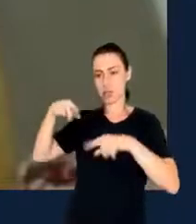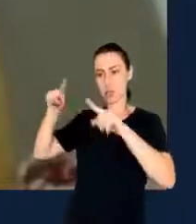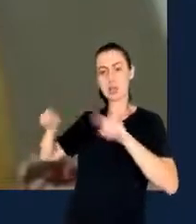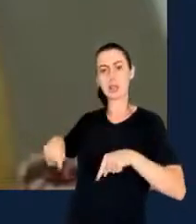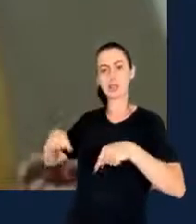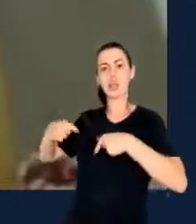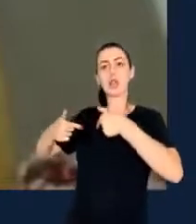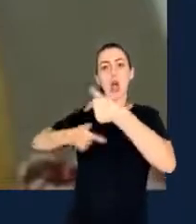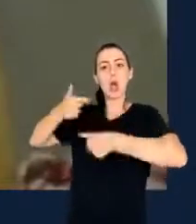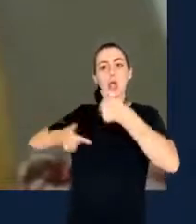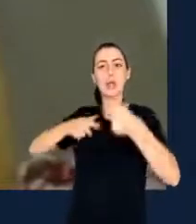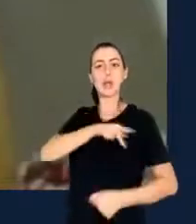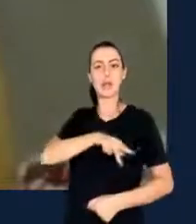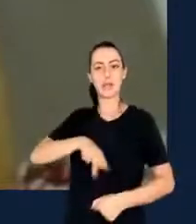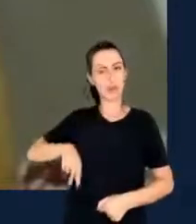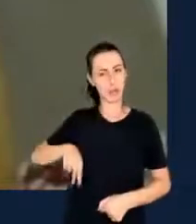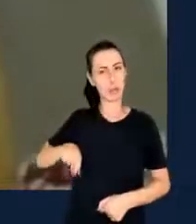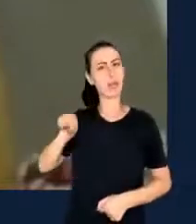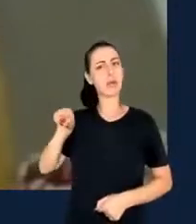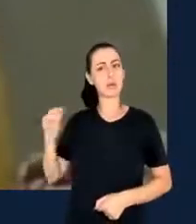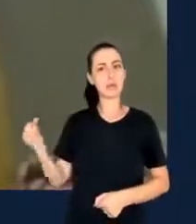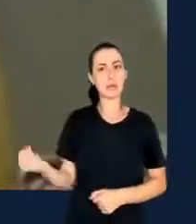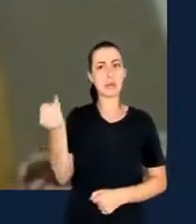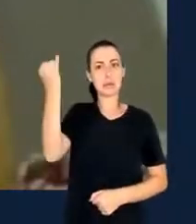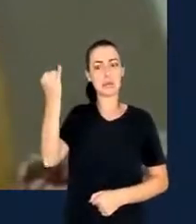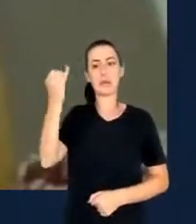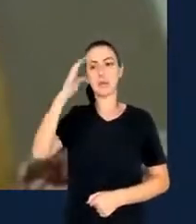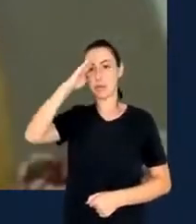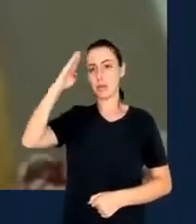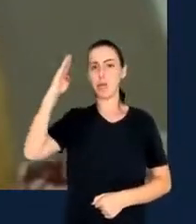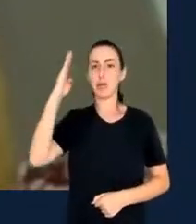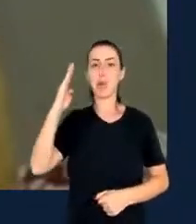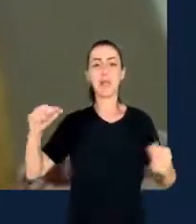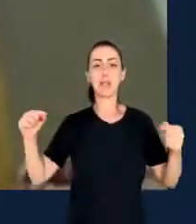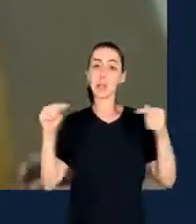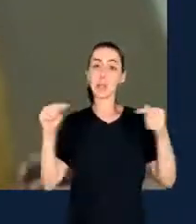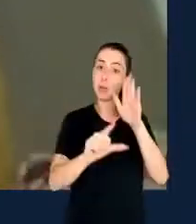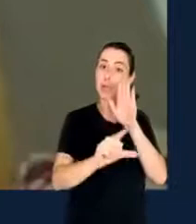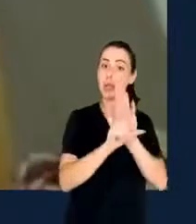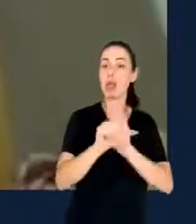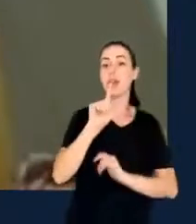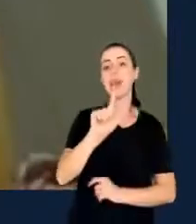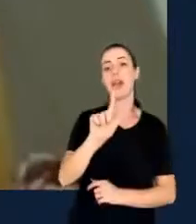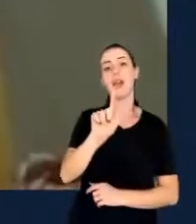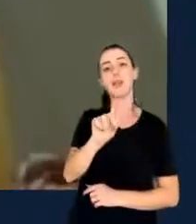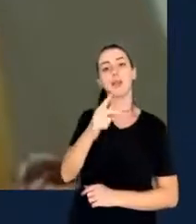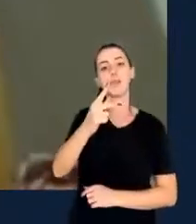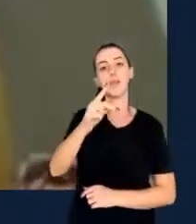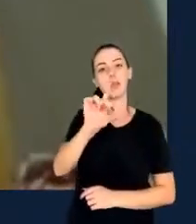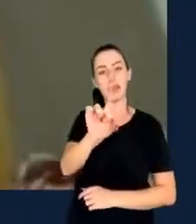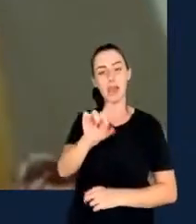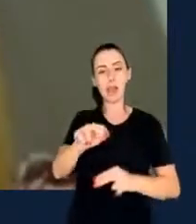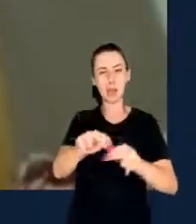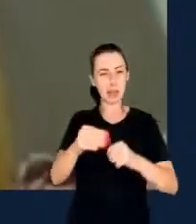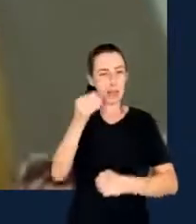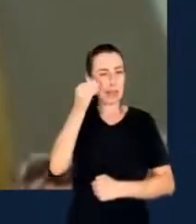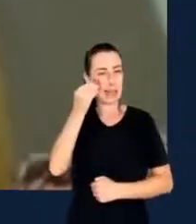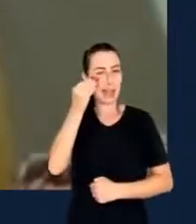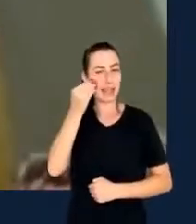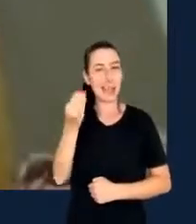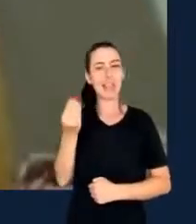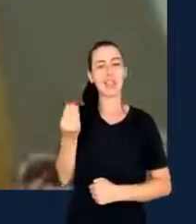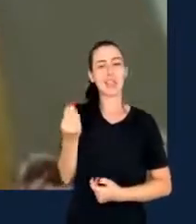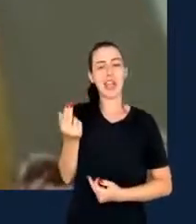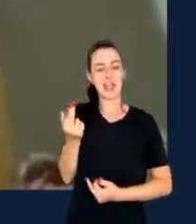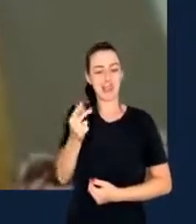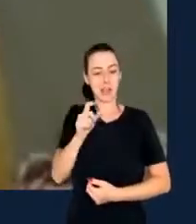LGP de como tal como a gente conhece então assim é E essas tentativas de abuso do